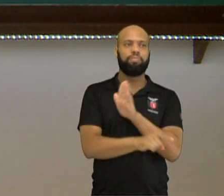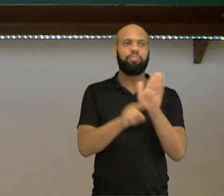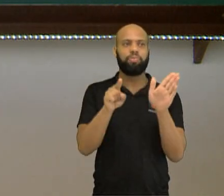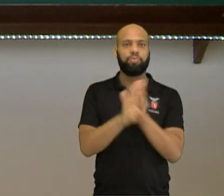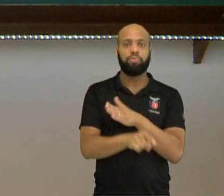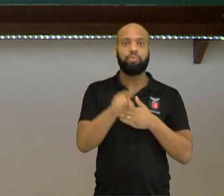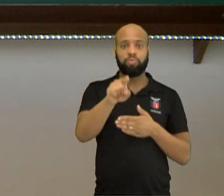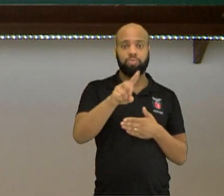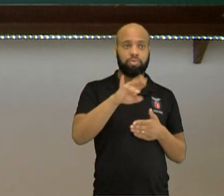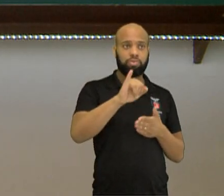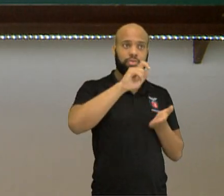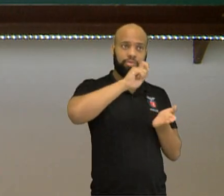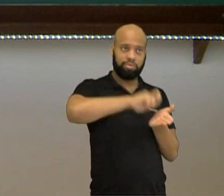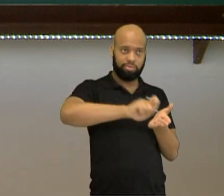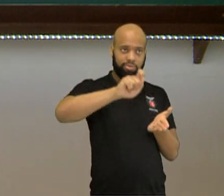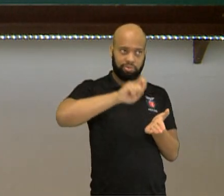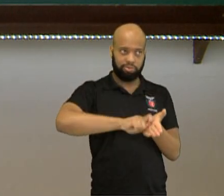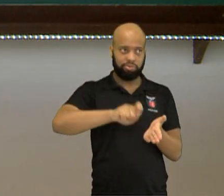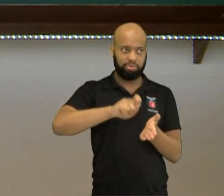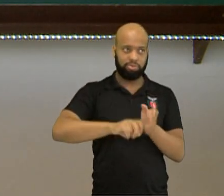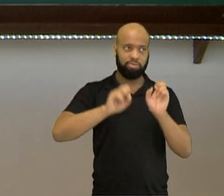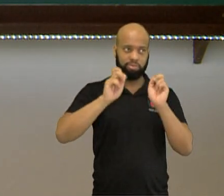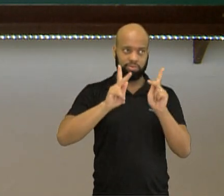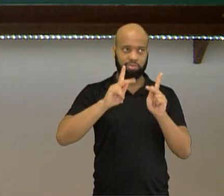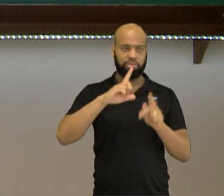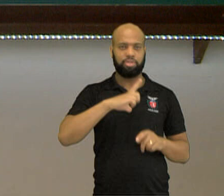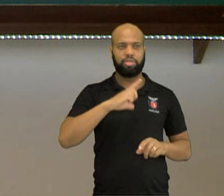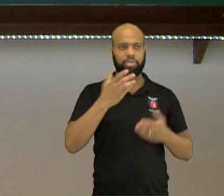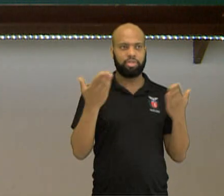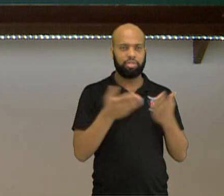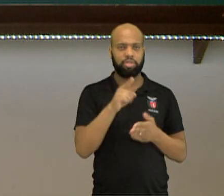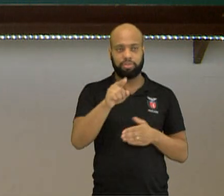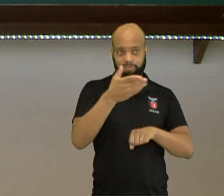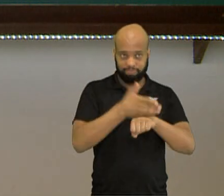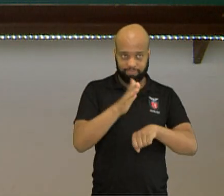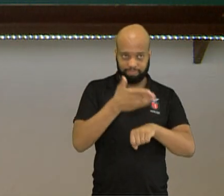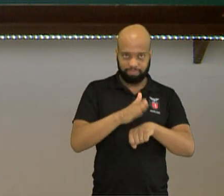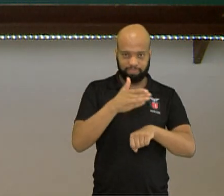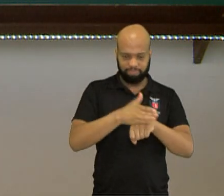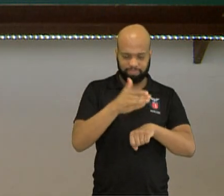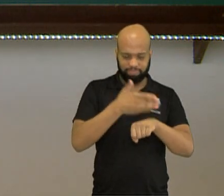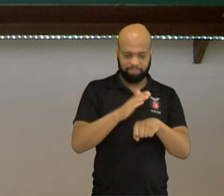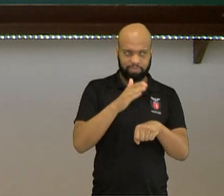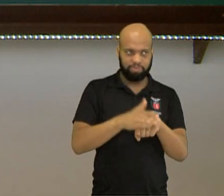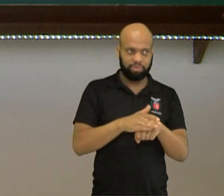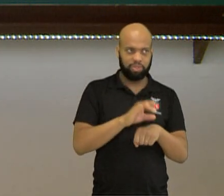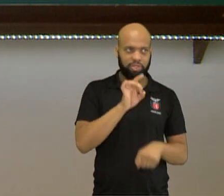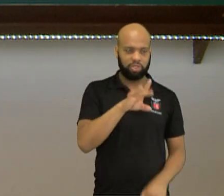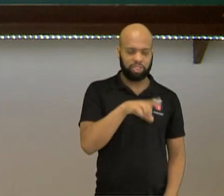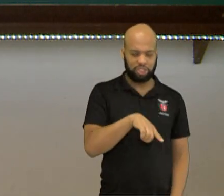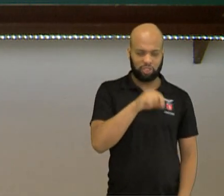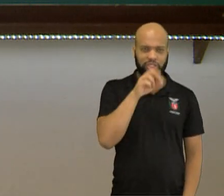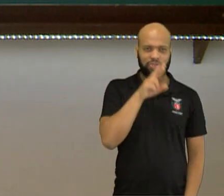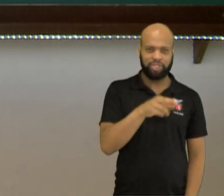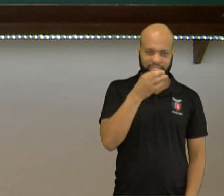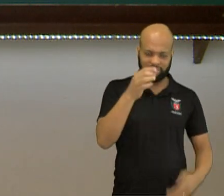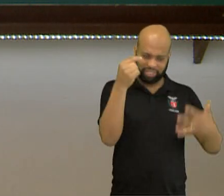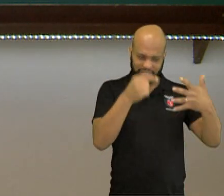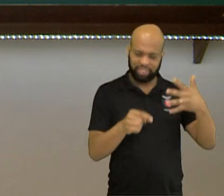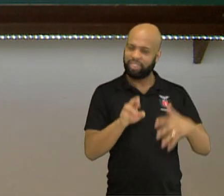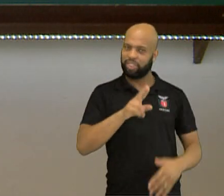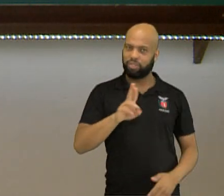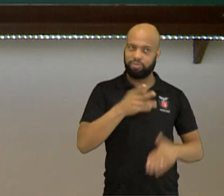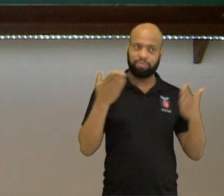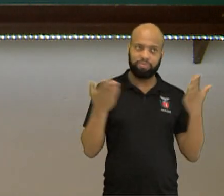você escrever, tá? Você vai ter que trabalhar agora um pouquinho, nada só de marcar X, não. Então, você